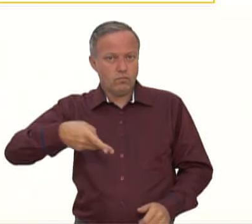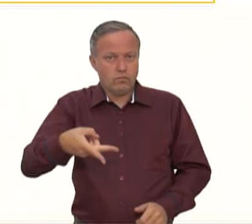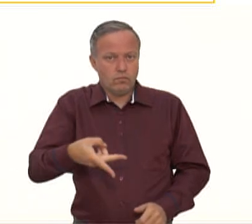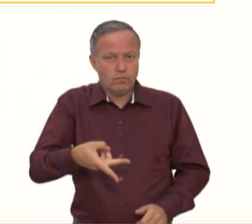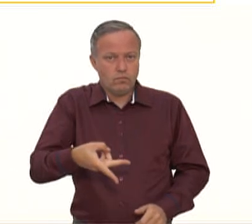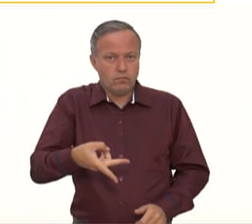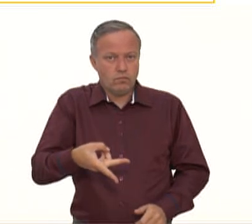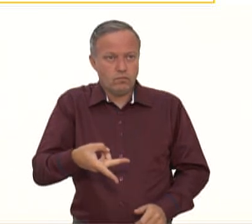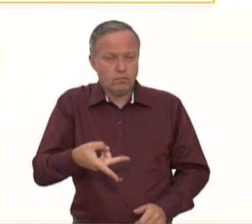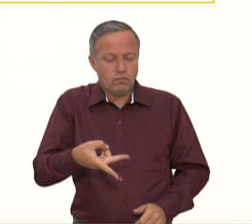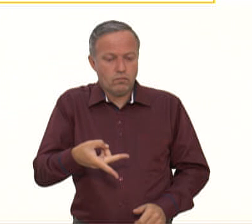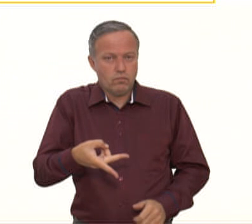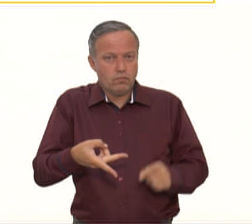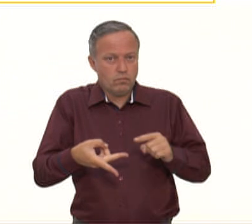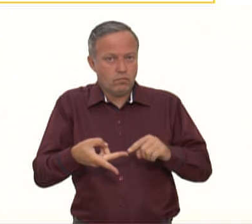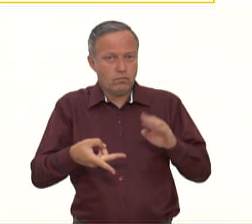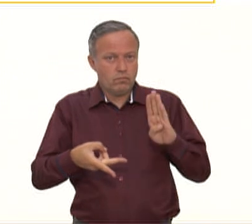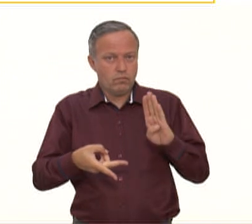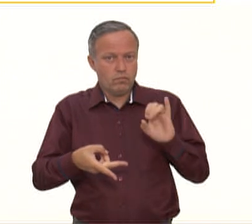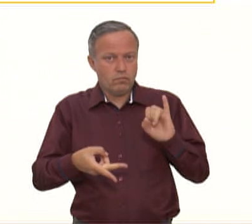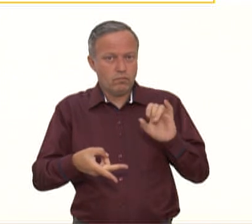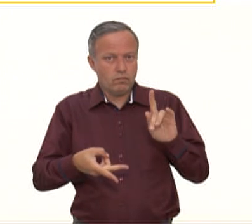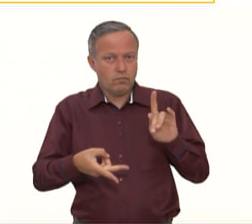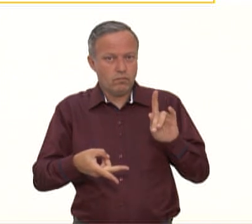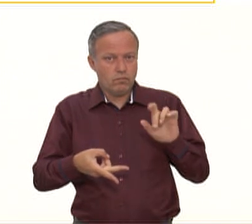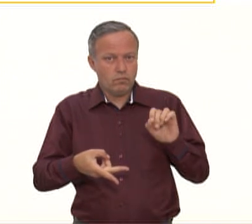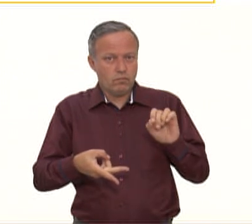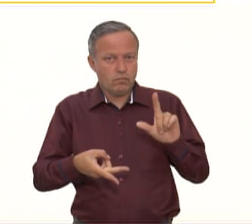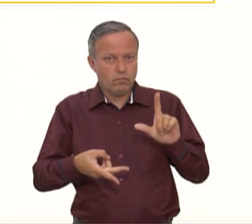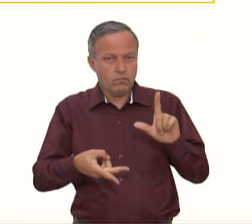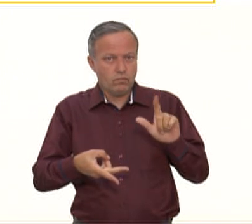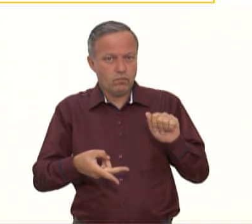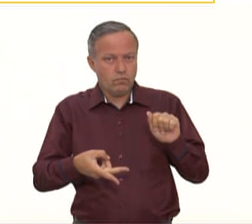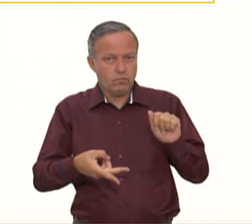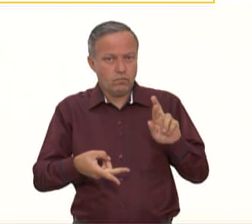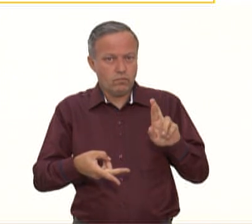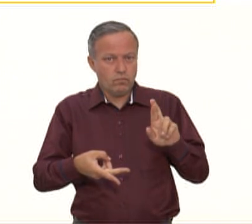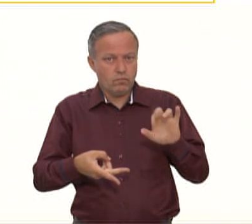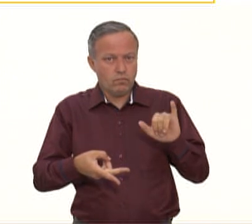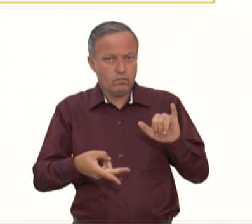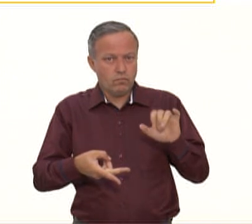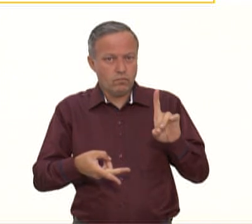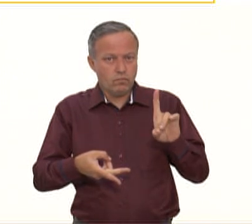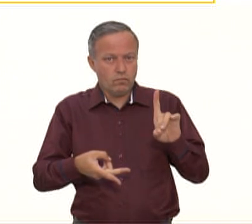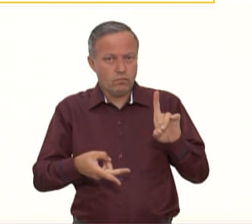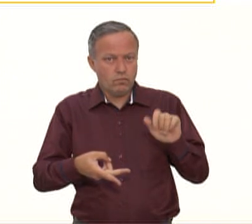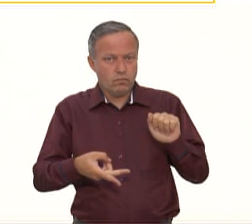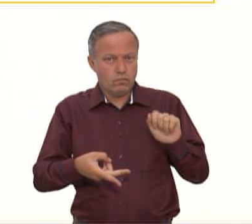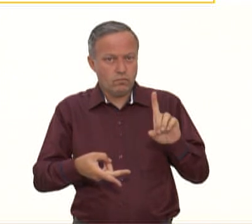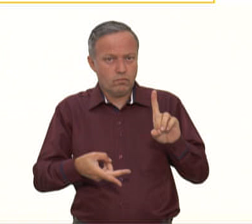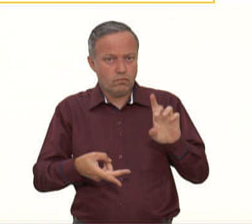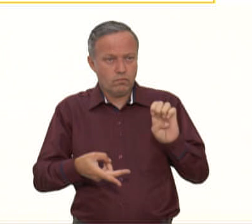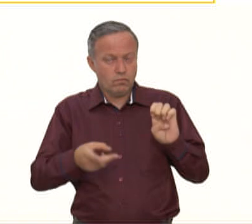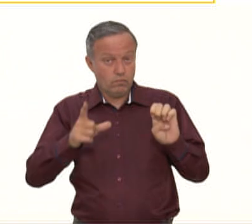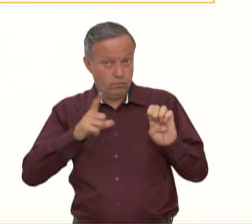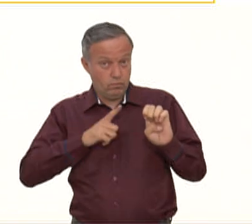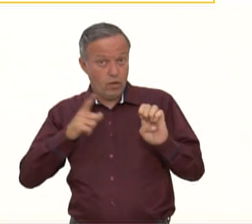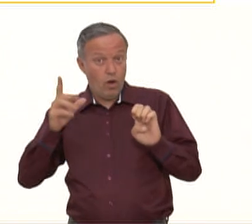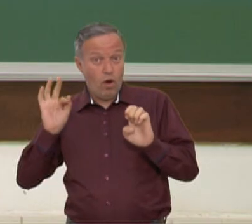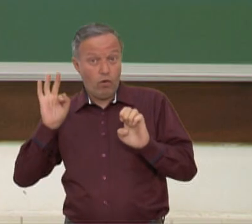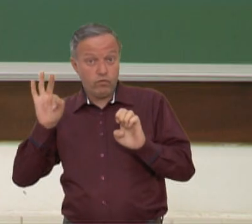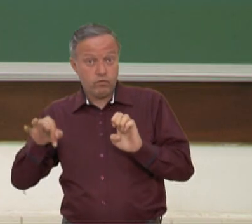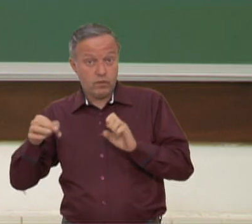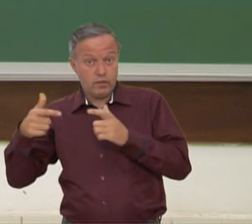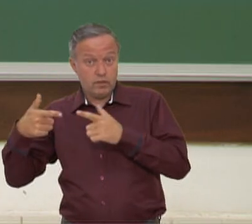bipolaridade, certo? O que era essa bipolaridade? Então, nós tínhamos ali na Guerra Fria, né, o fim da Segunda Guerra Mundial e a Guerra Fria,